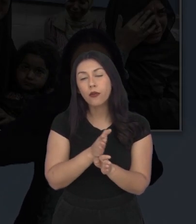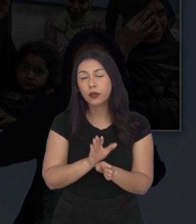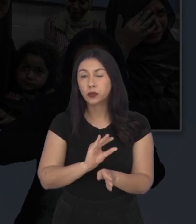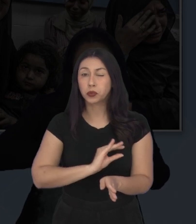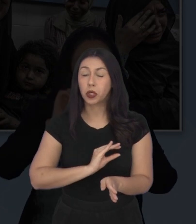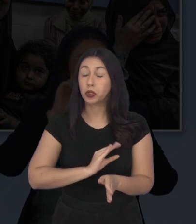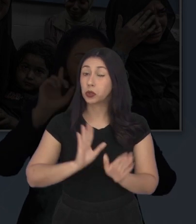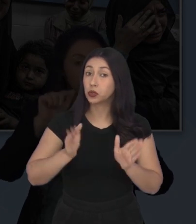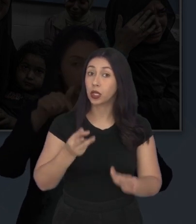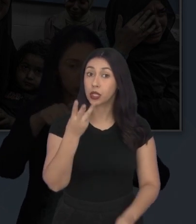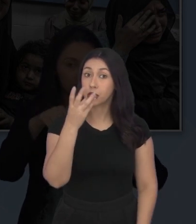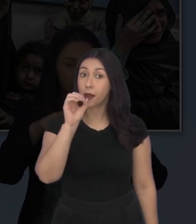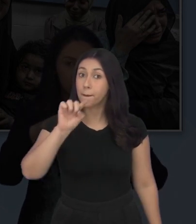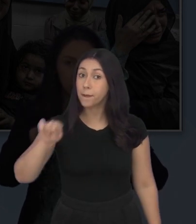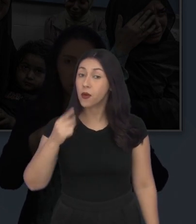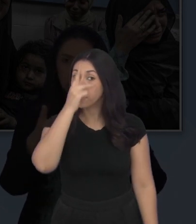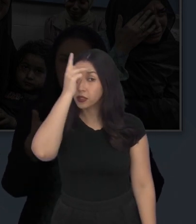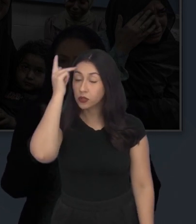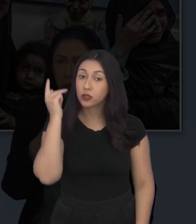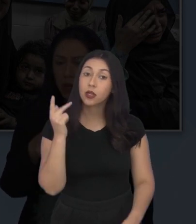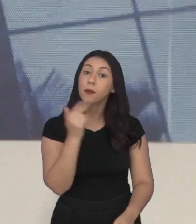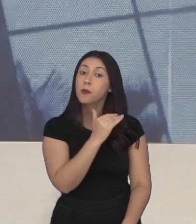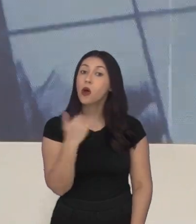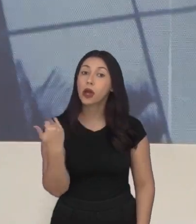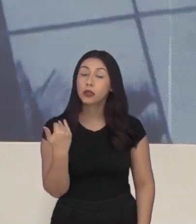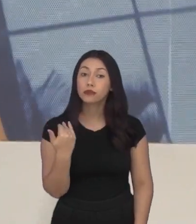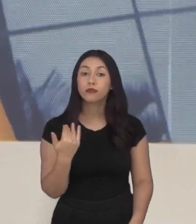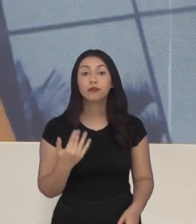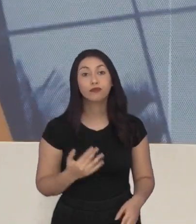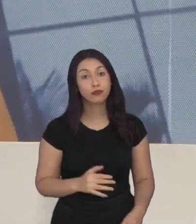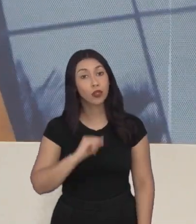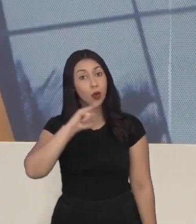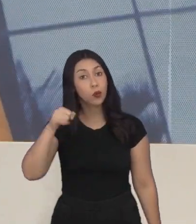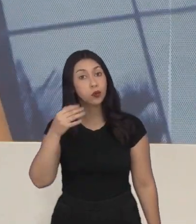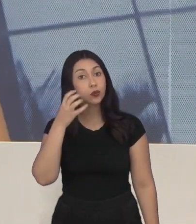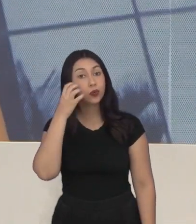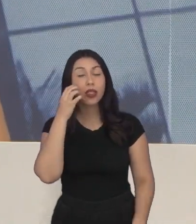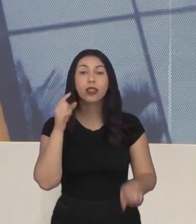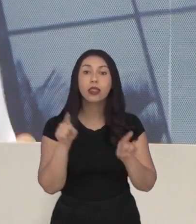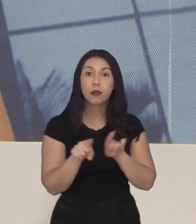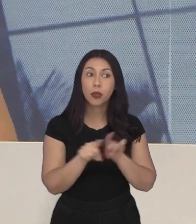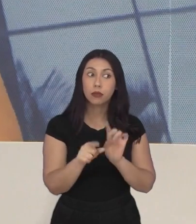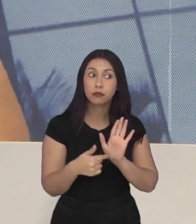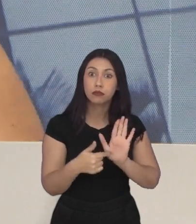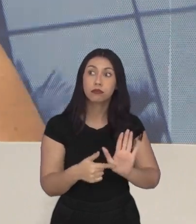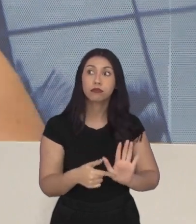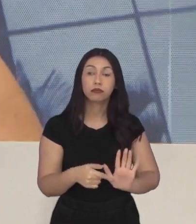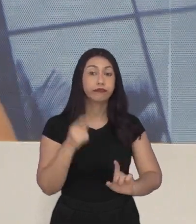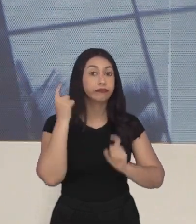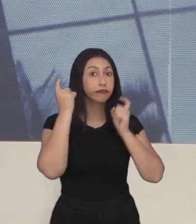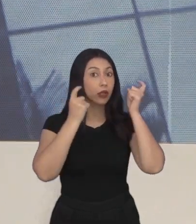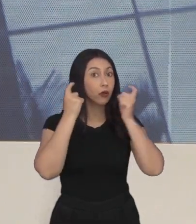um médico. Se você for tomar um medicamento sintomático, você deve dar preferência a dipirona e paracetamol, que são